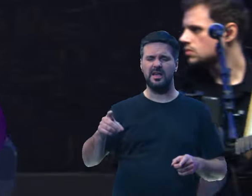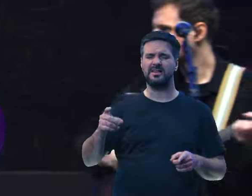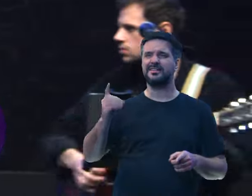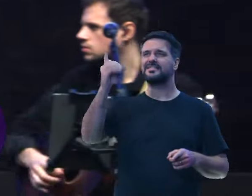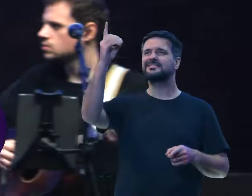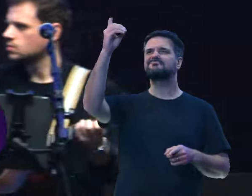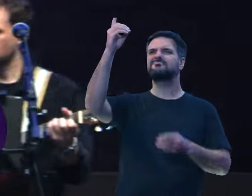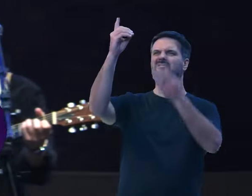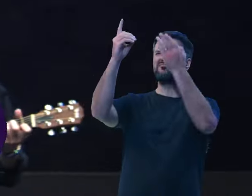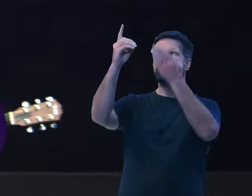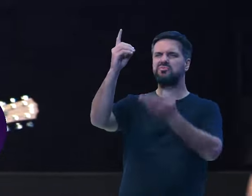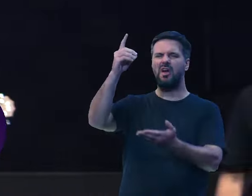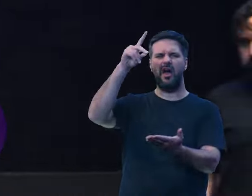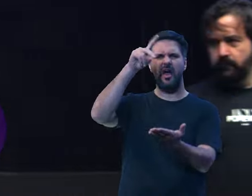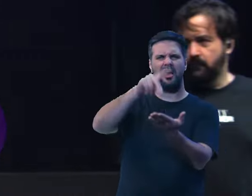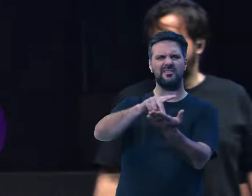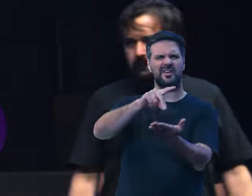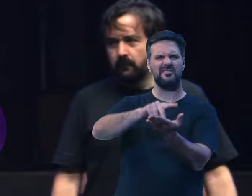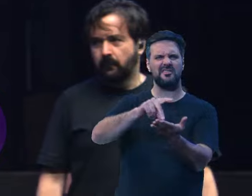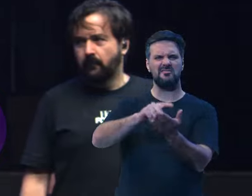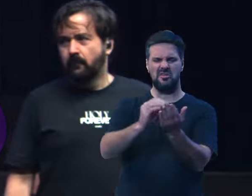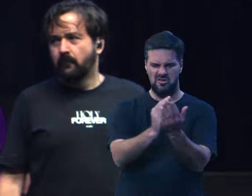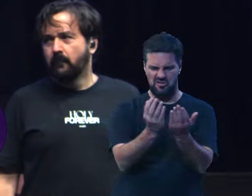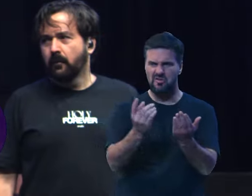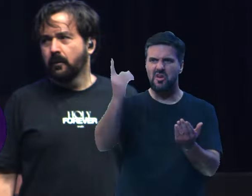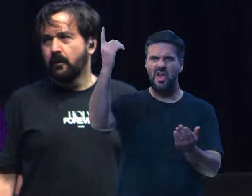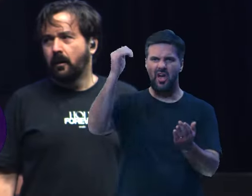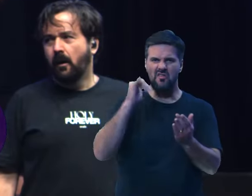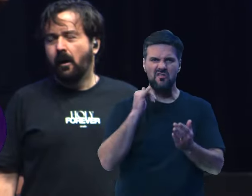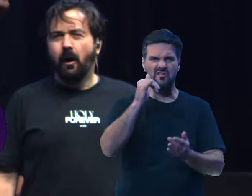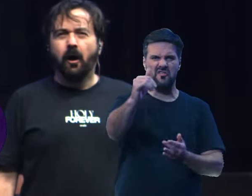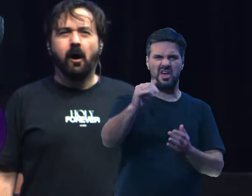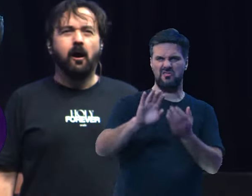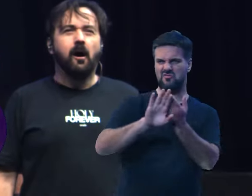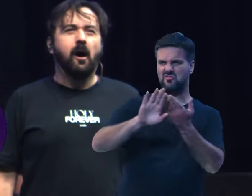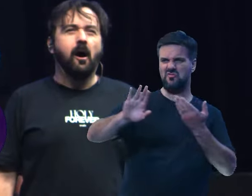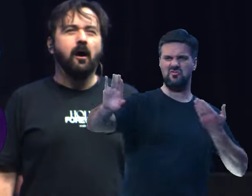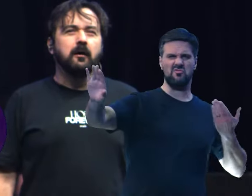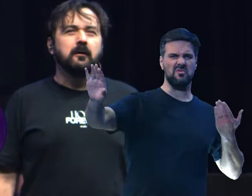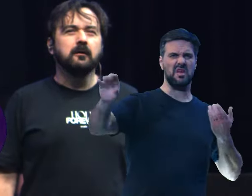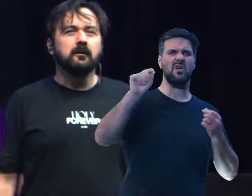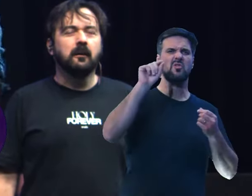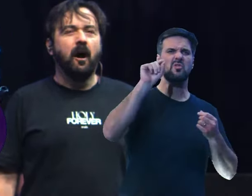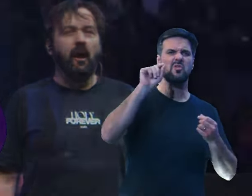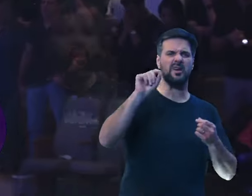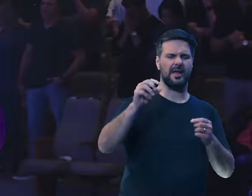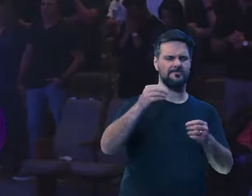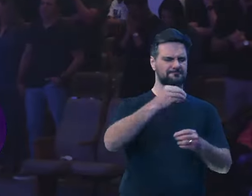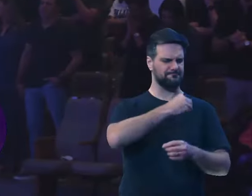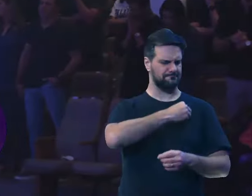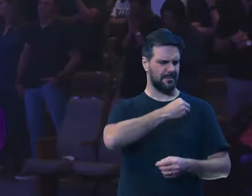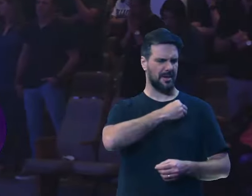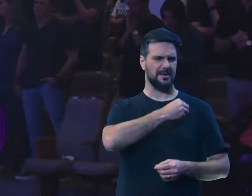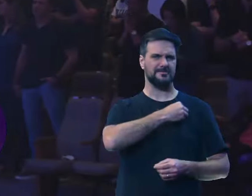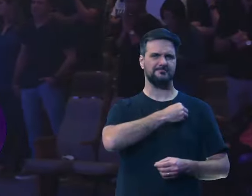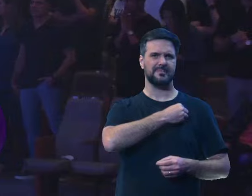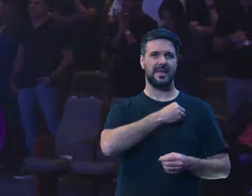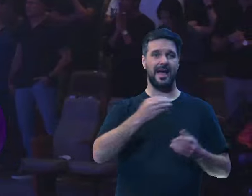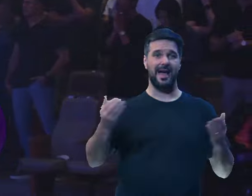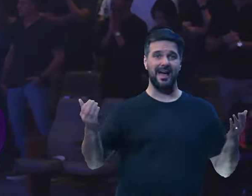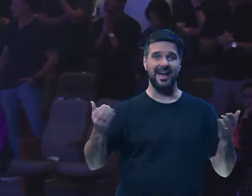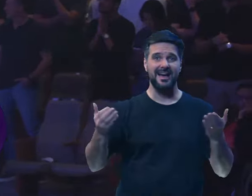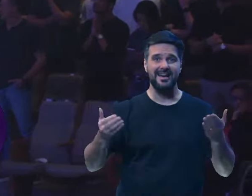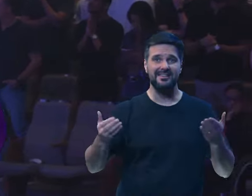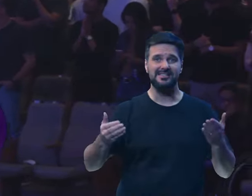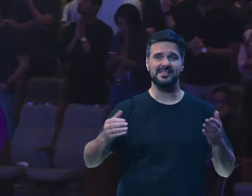Deus existe e Ele é de verdade. E a Bíblia fala que a única coisa que nos separa dEle é isso, o pecado. E para resolver